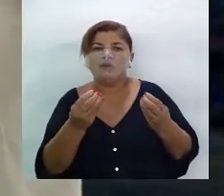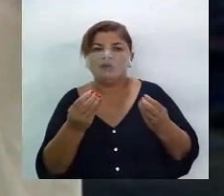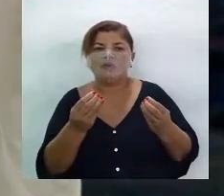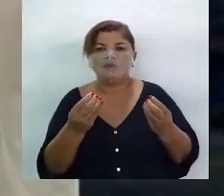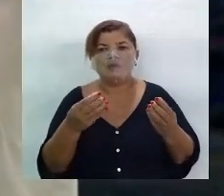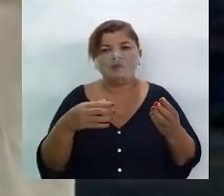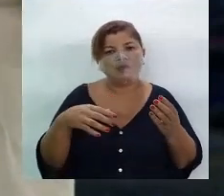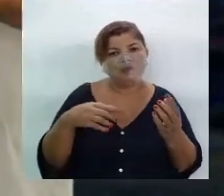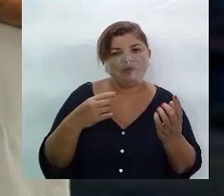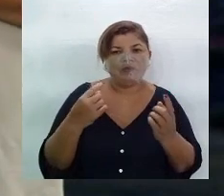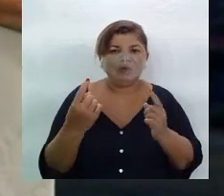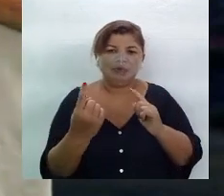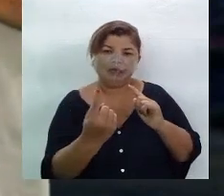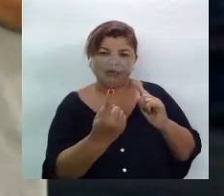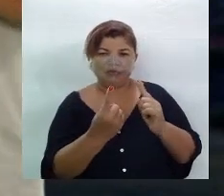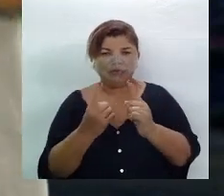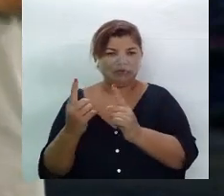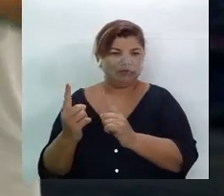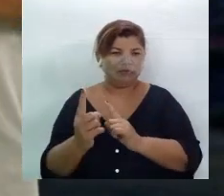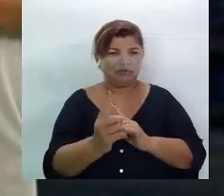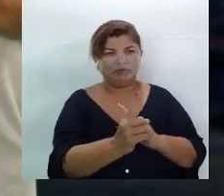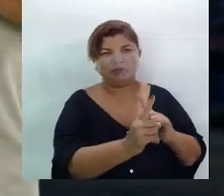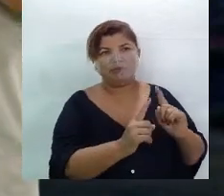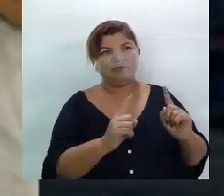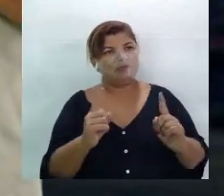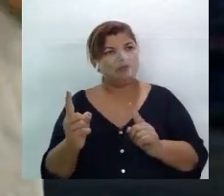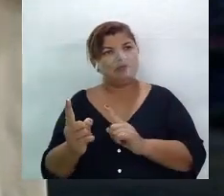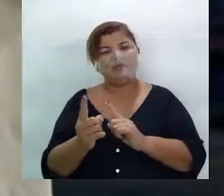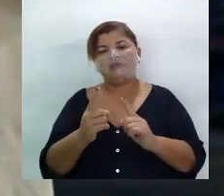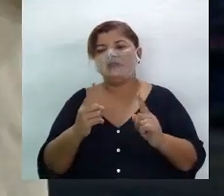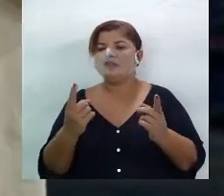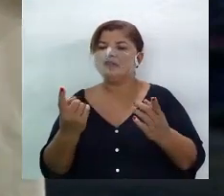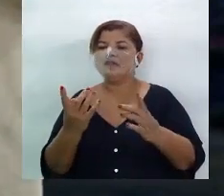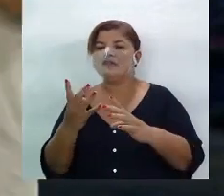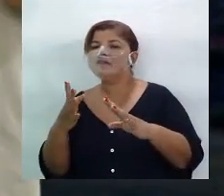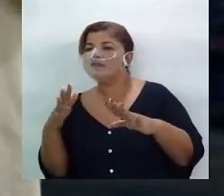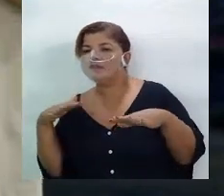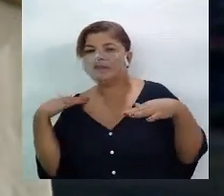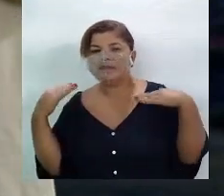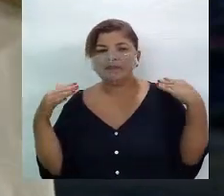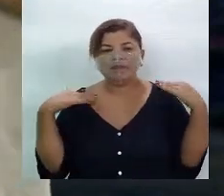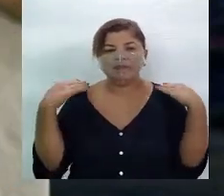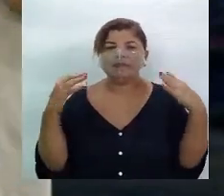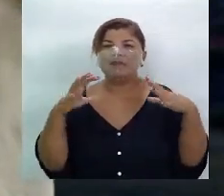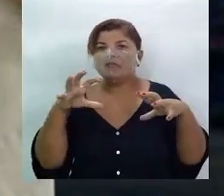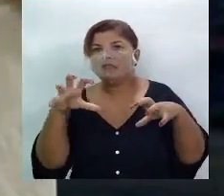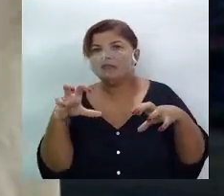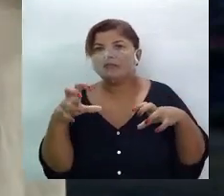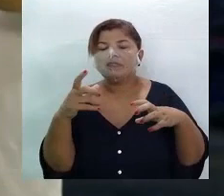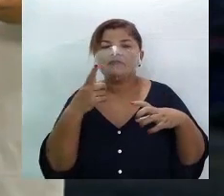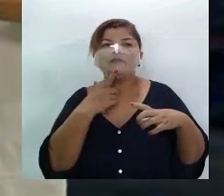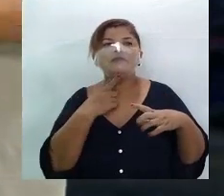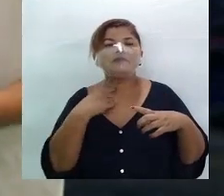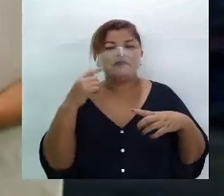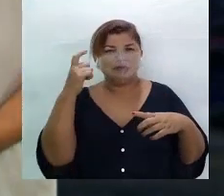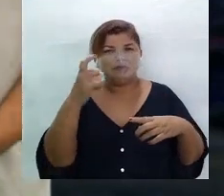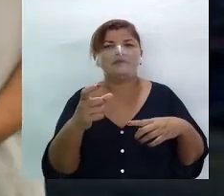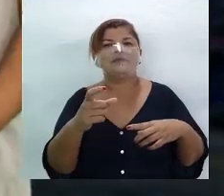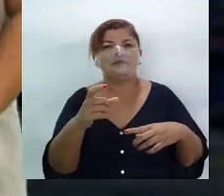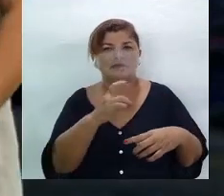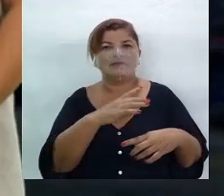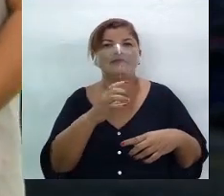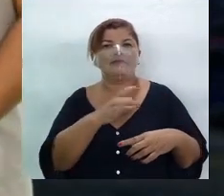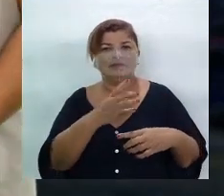existência desse circuito, professor Diógenes, professor Robson, eu acho que ajuda a comprovar isso, né? O nosso fascínio pelo medo.